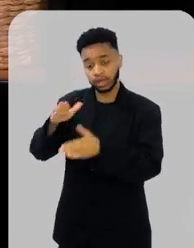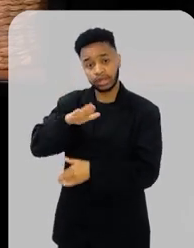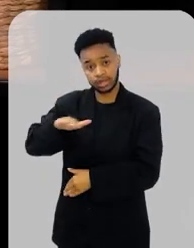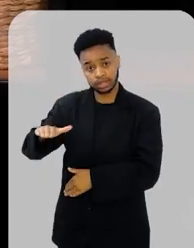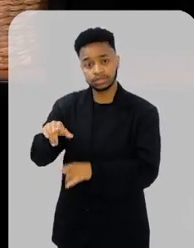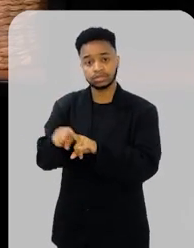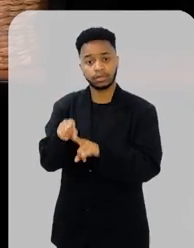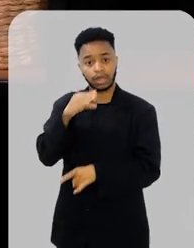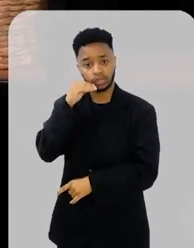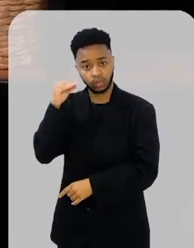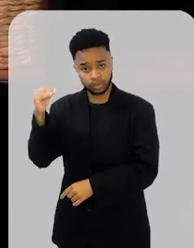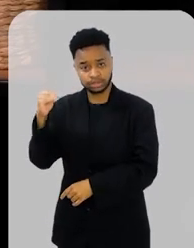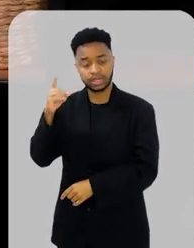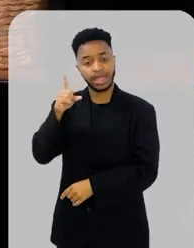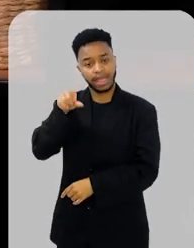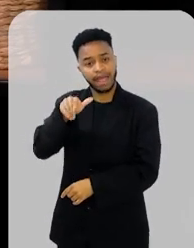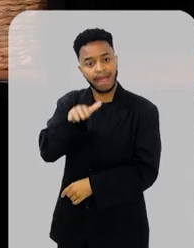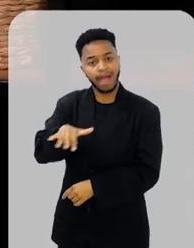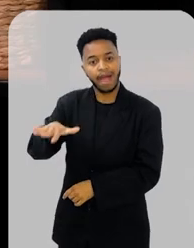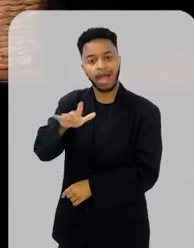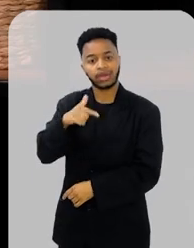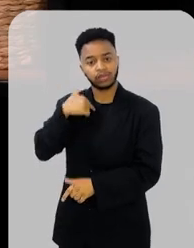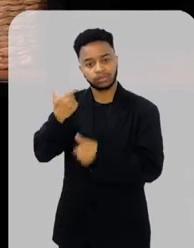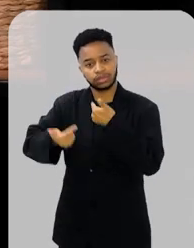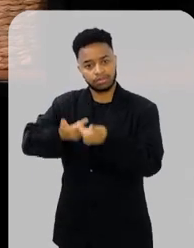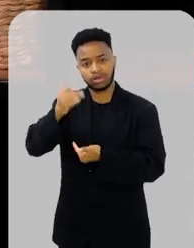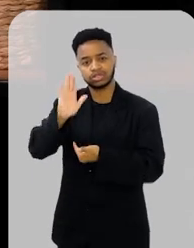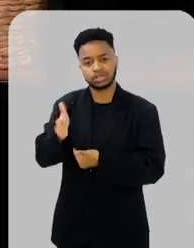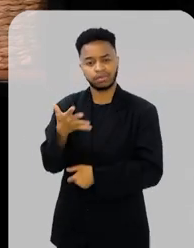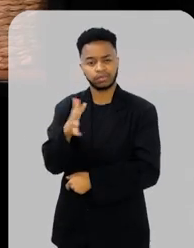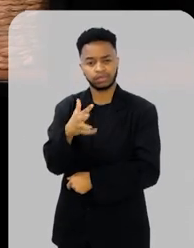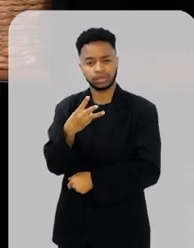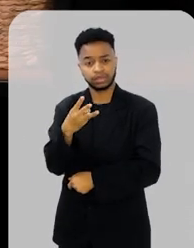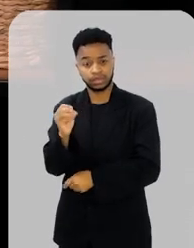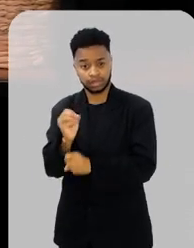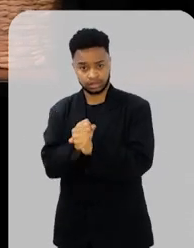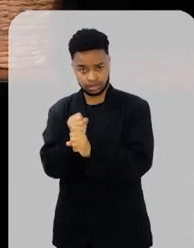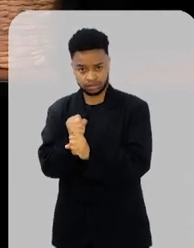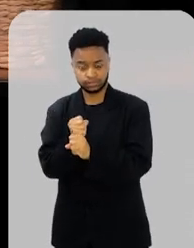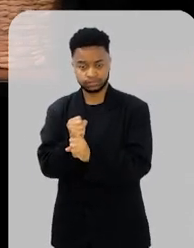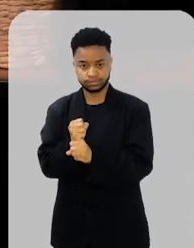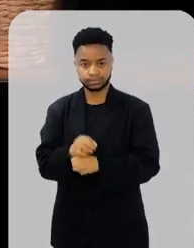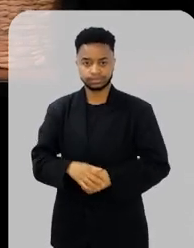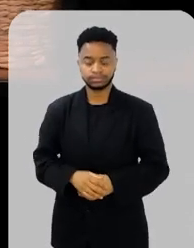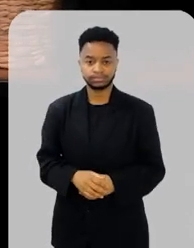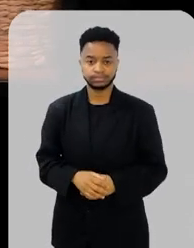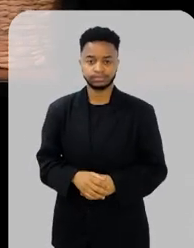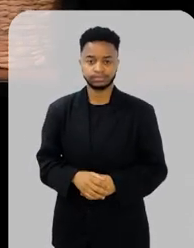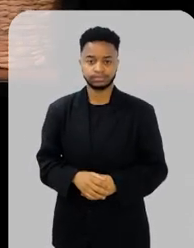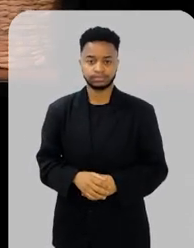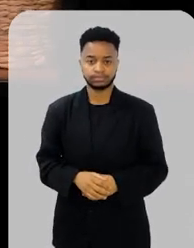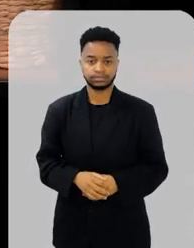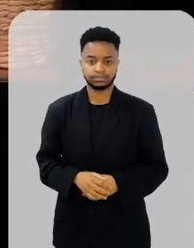e adolescentes, que é uma área no qual eu atuo já há praticamente 30 anos.